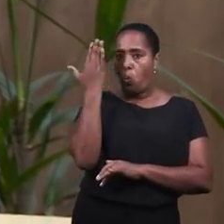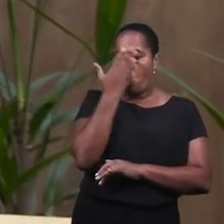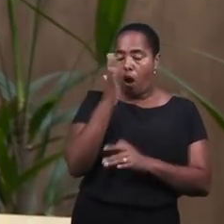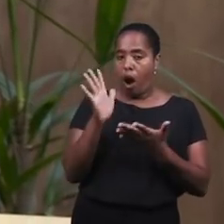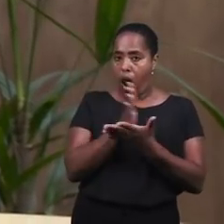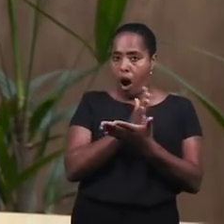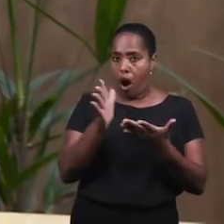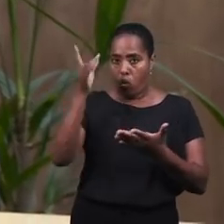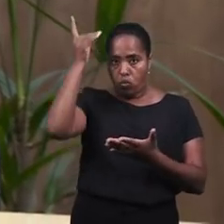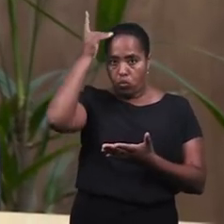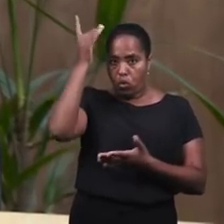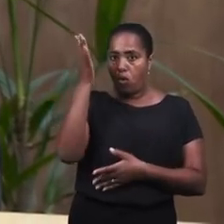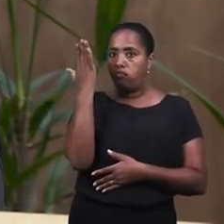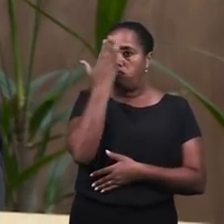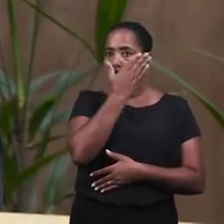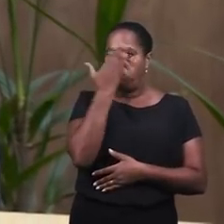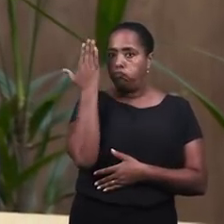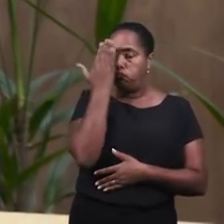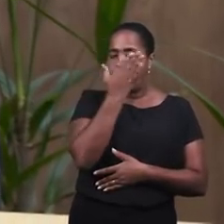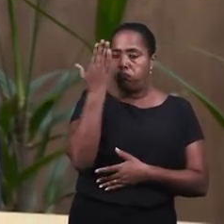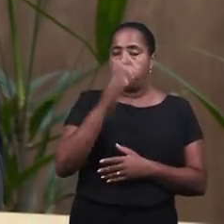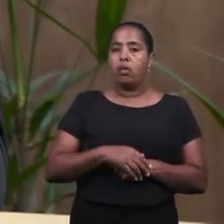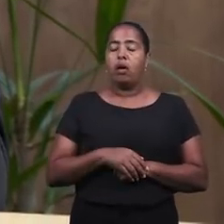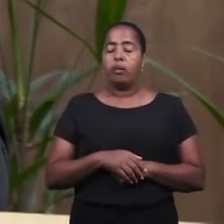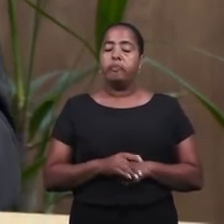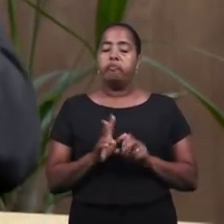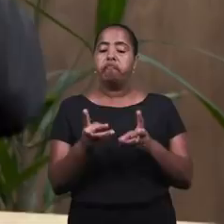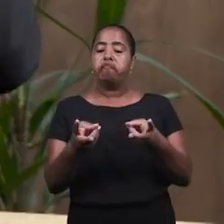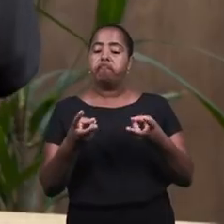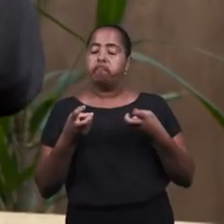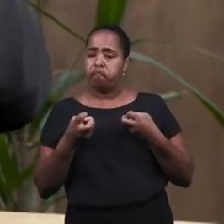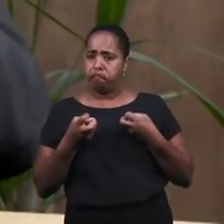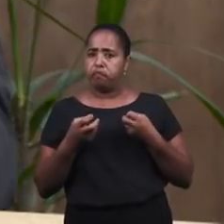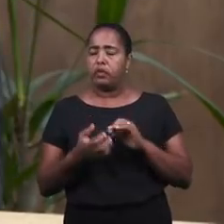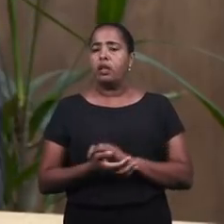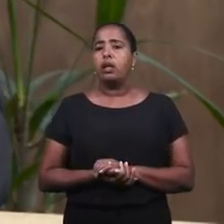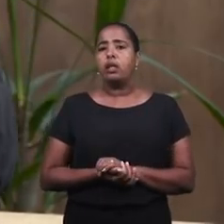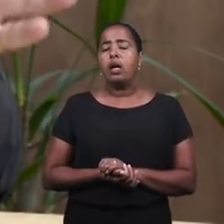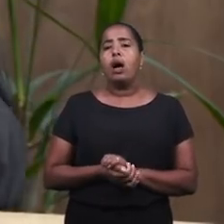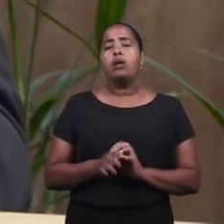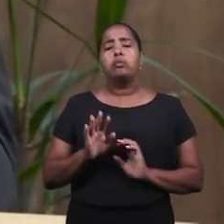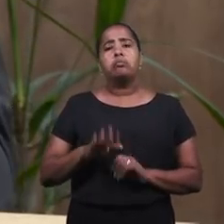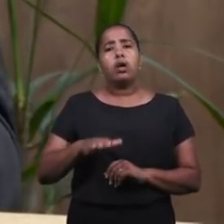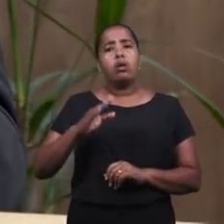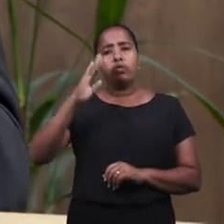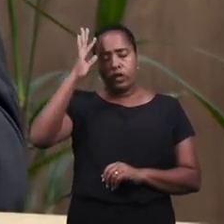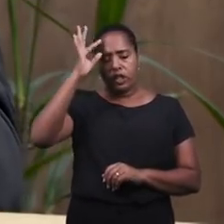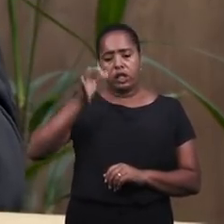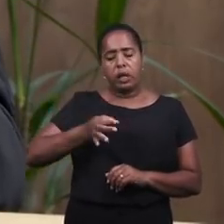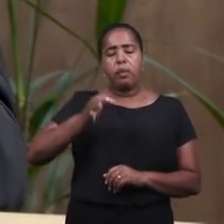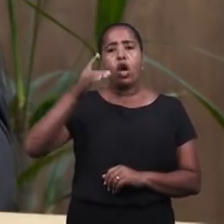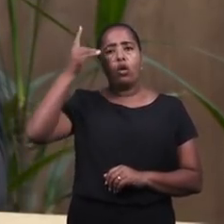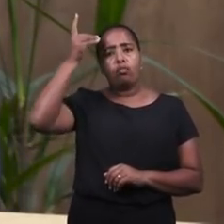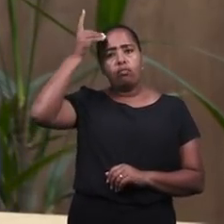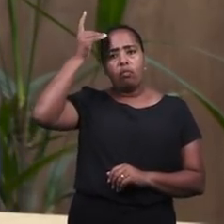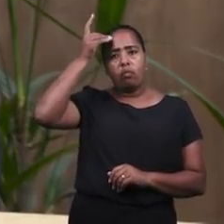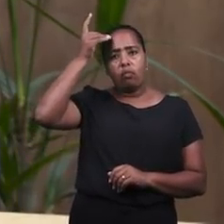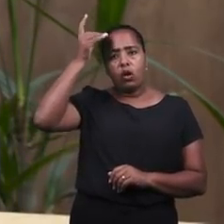visíveis, né? Ele captou isso, né? Por exemplo, a sabedoria e o discernimento são